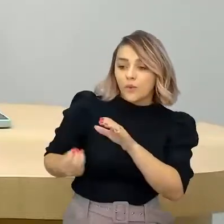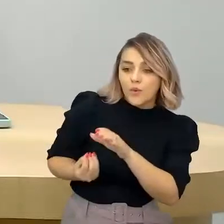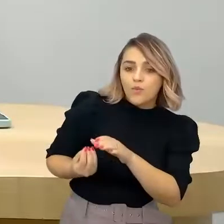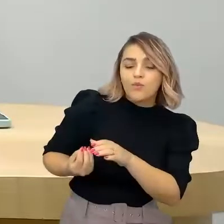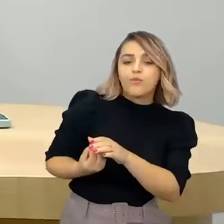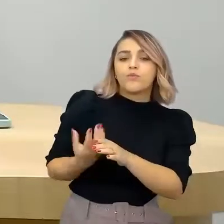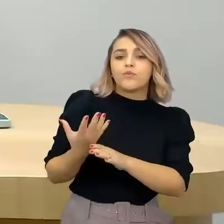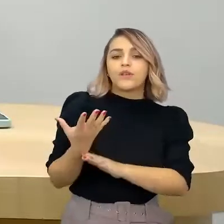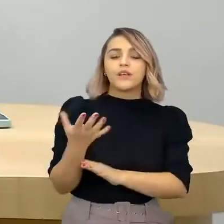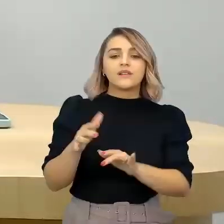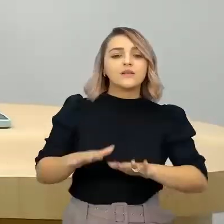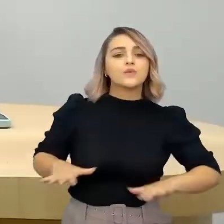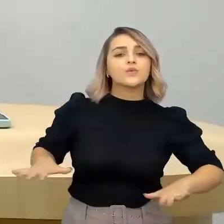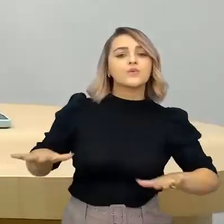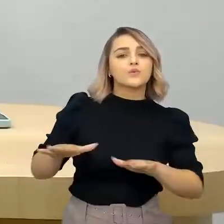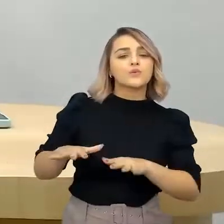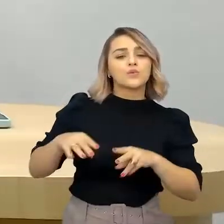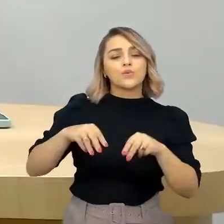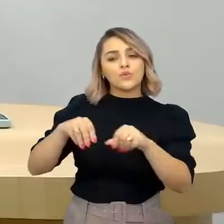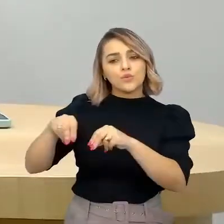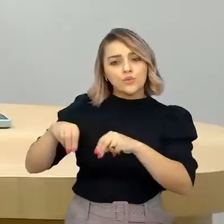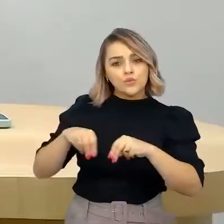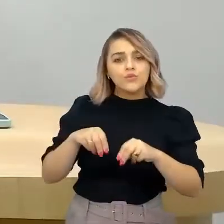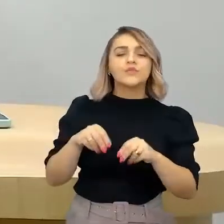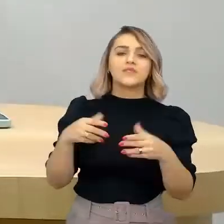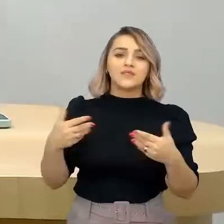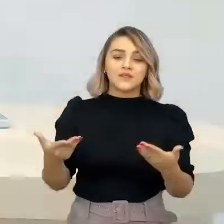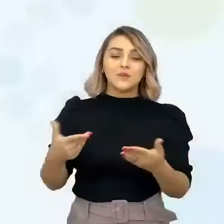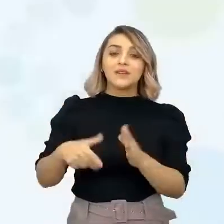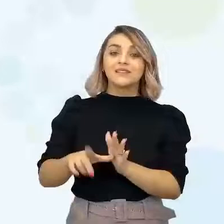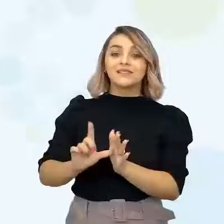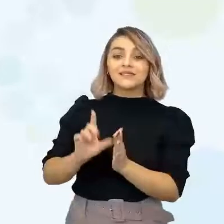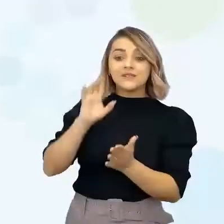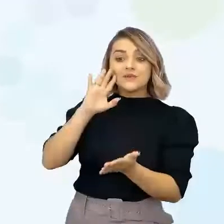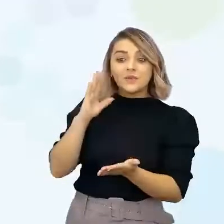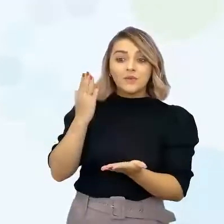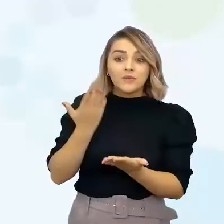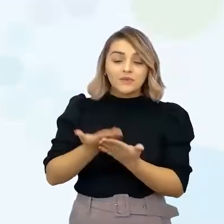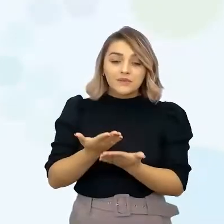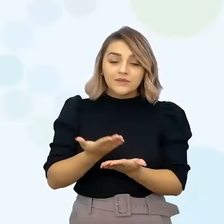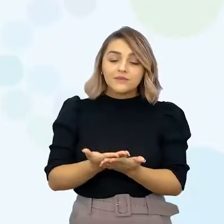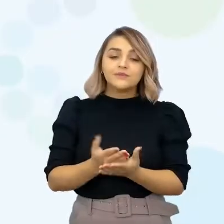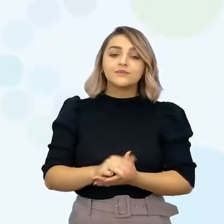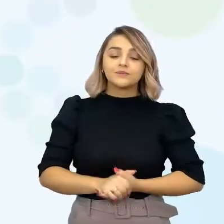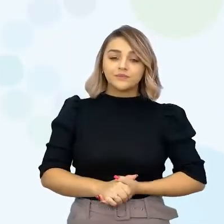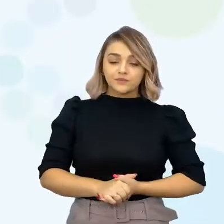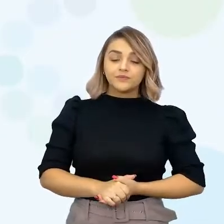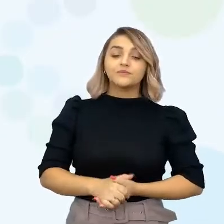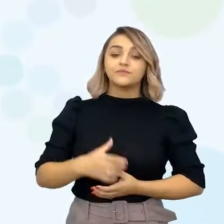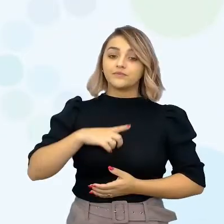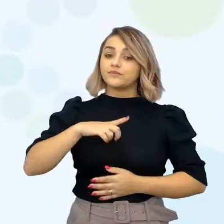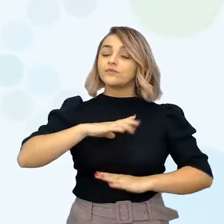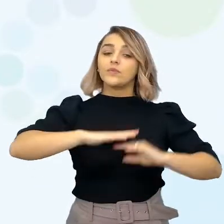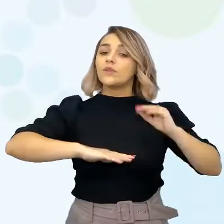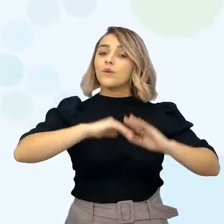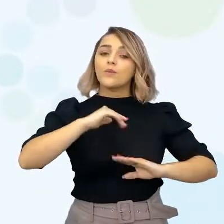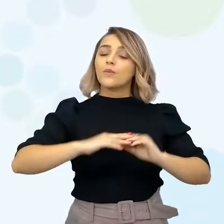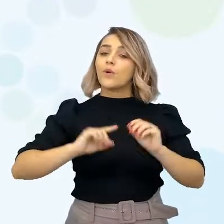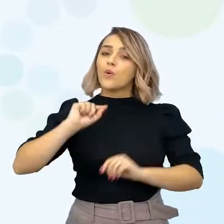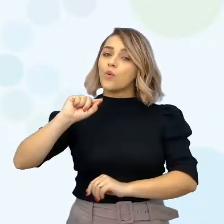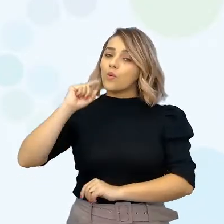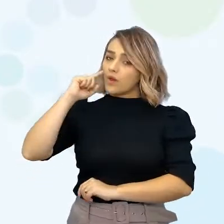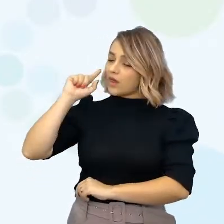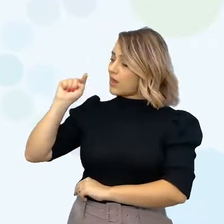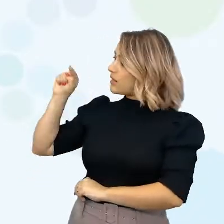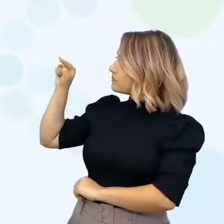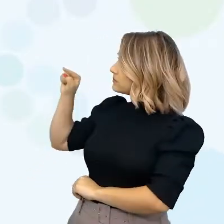ver as habilidades, né, dos eixos estruturantes, está aí na tela para vocês. Então as habilidades aí são as habilidades que fazem